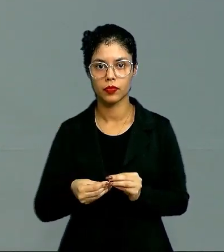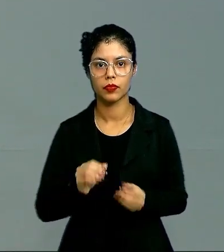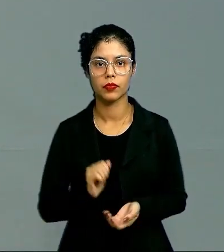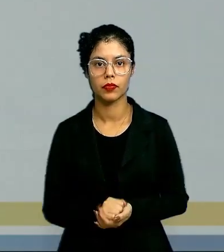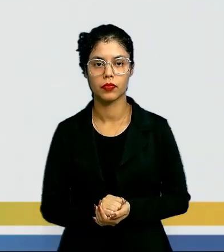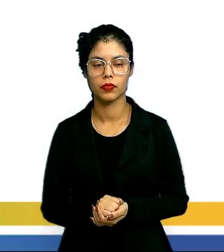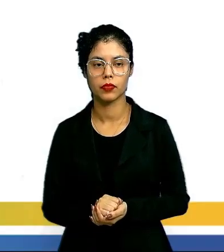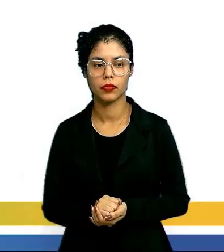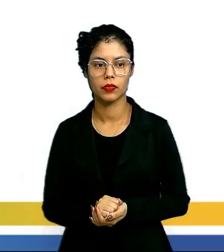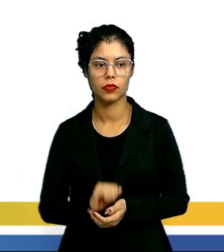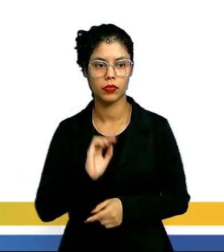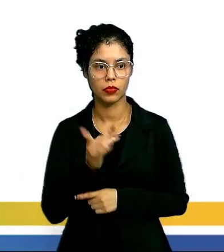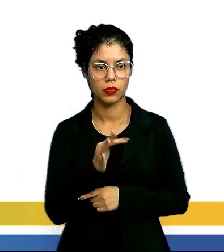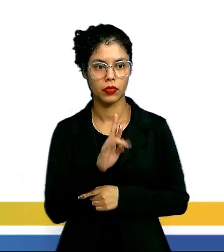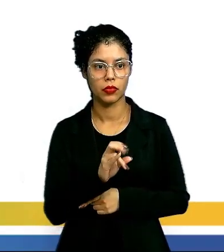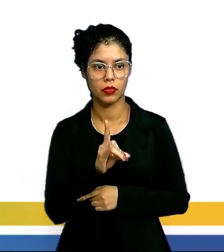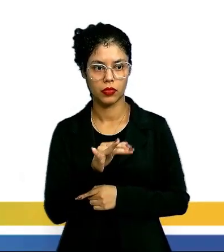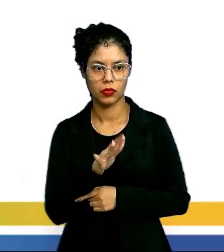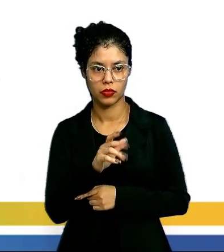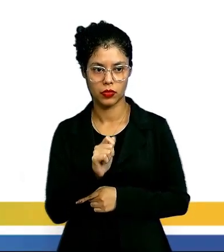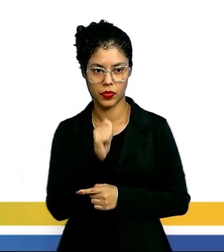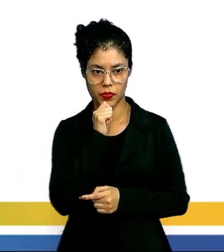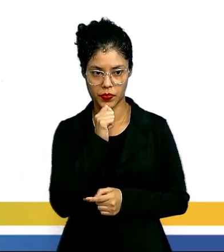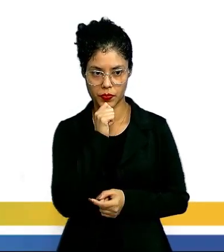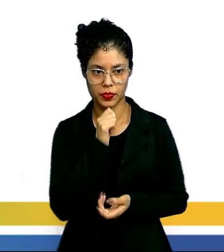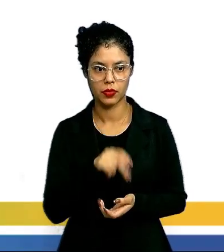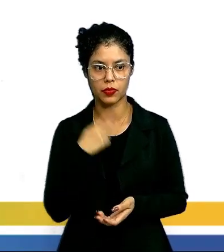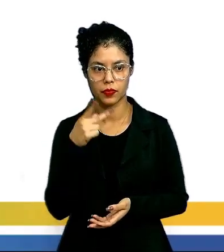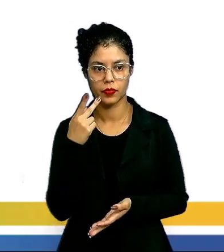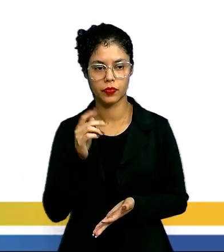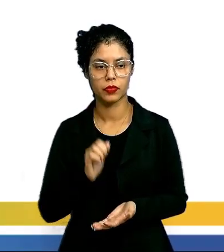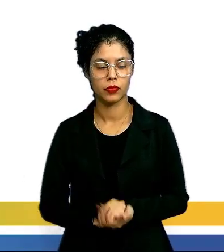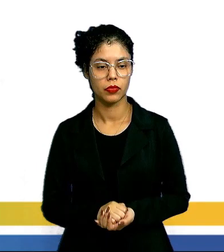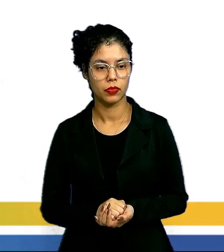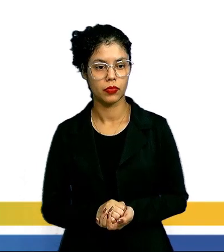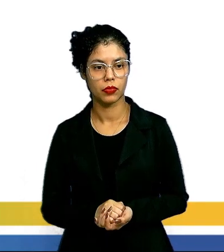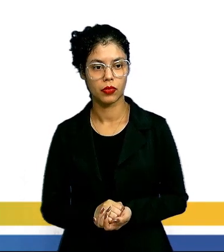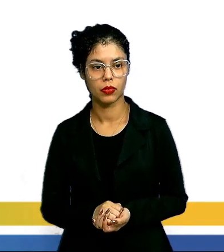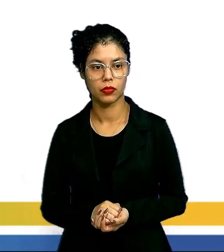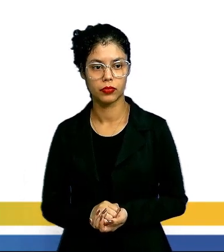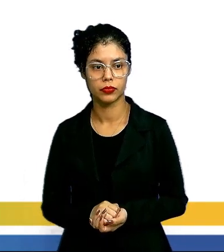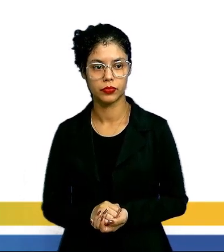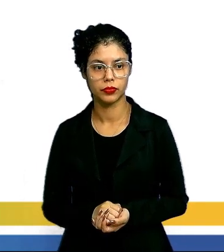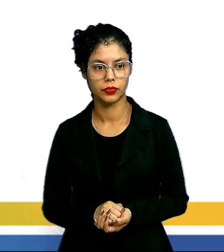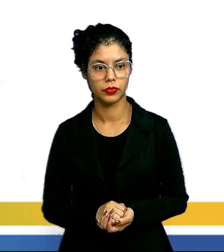de heterossexualidade e eu falo também de